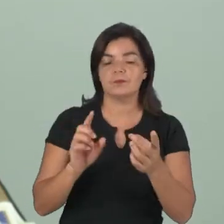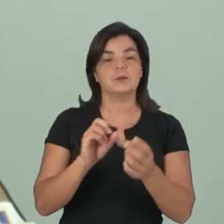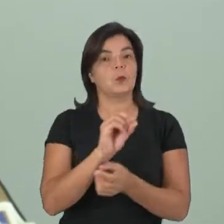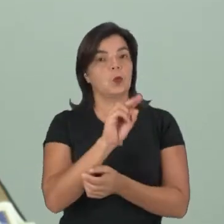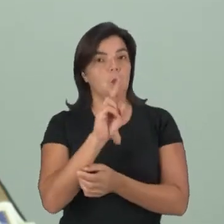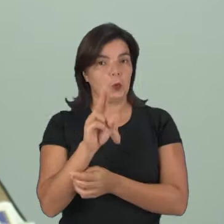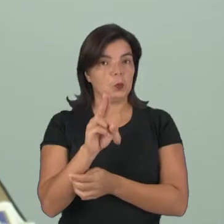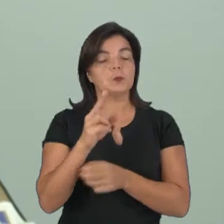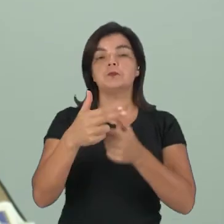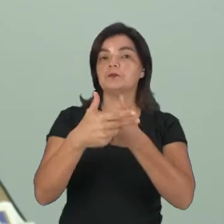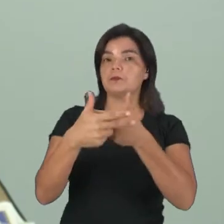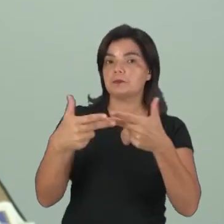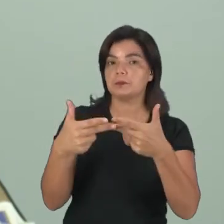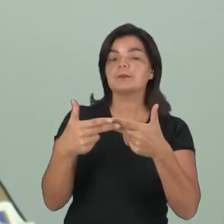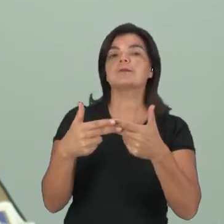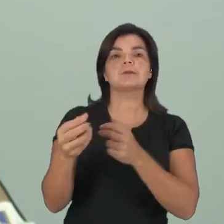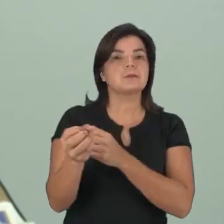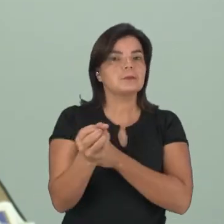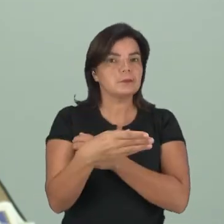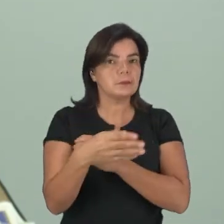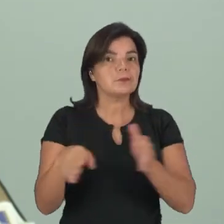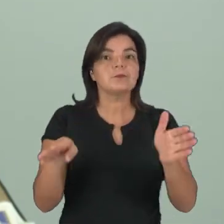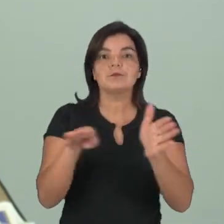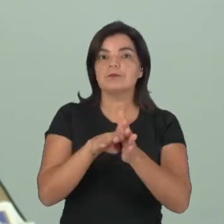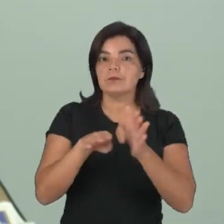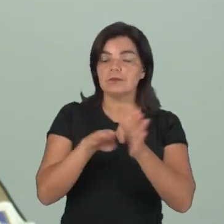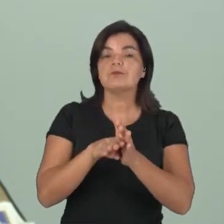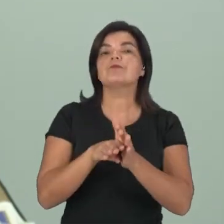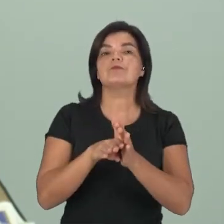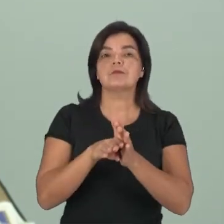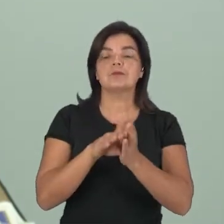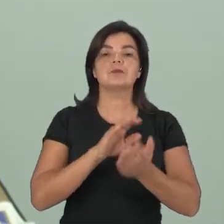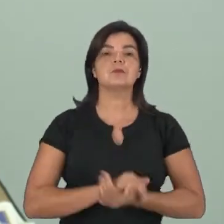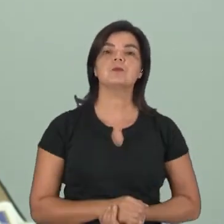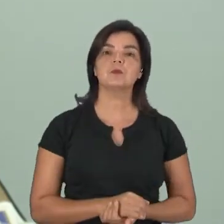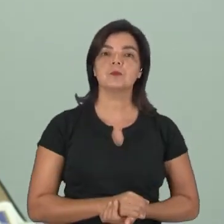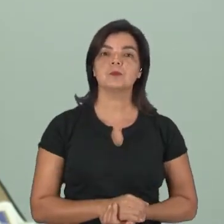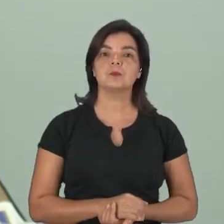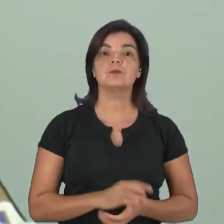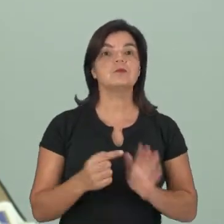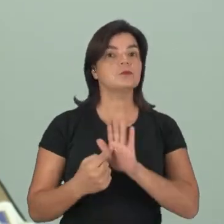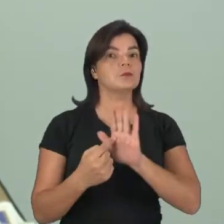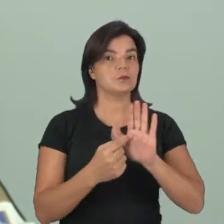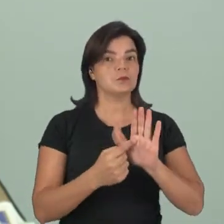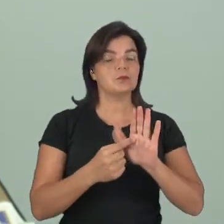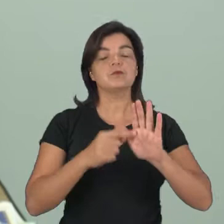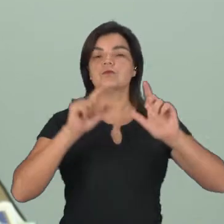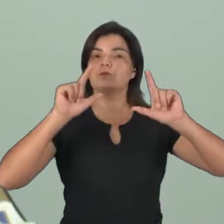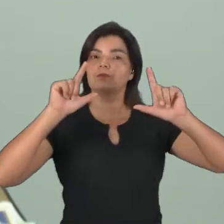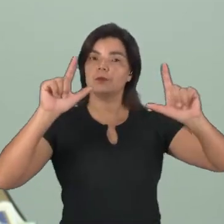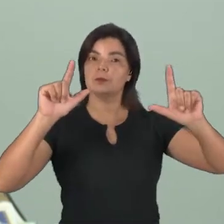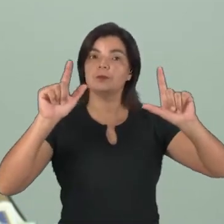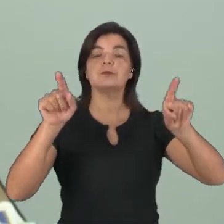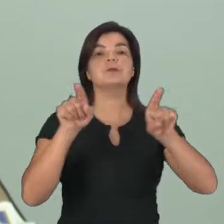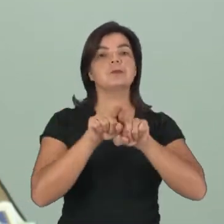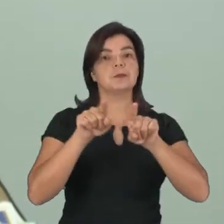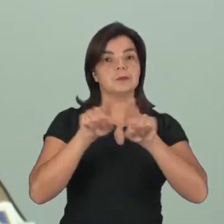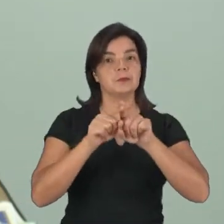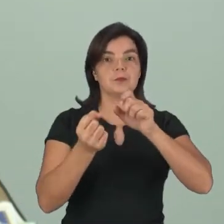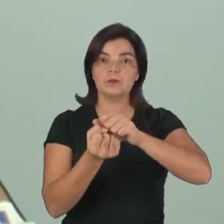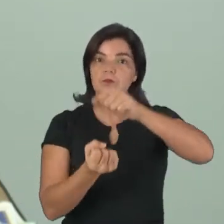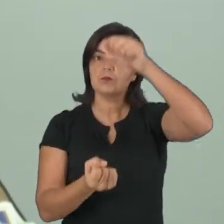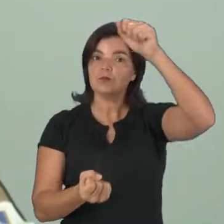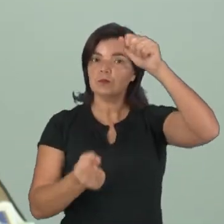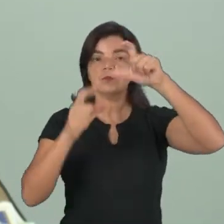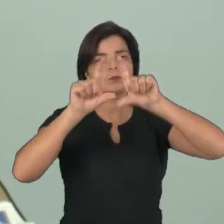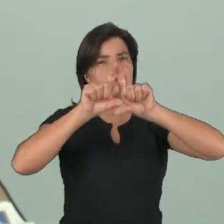ou anúncio de um produto novo que chegou Ali vai está estampado no outdoor que são aqueles